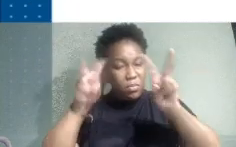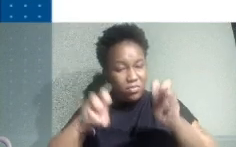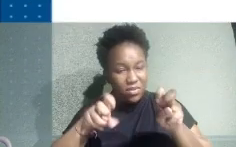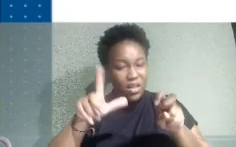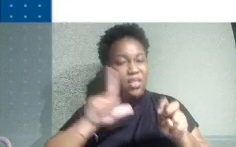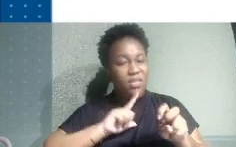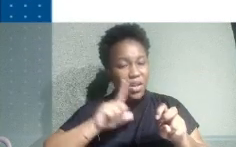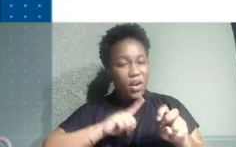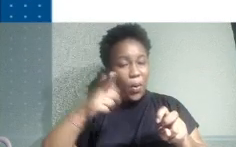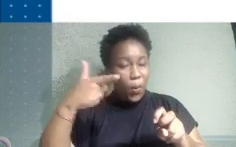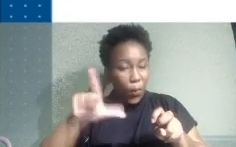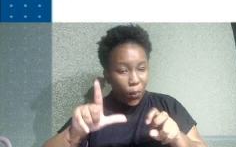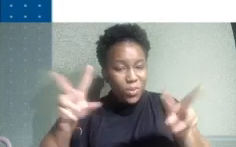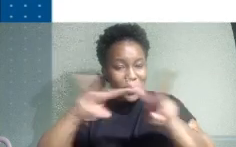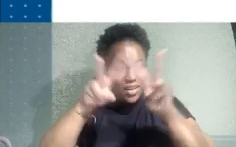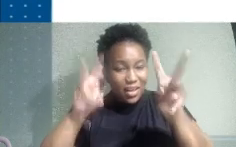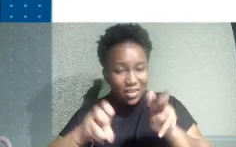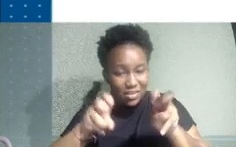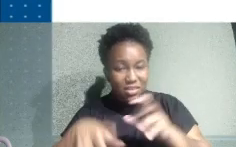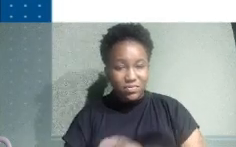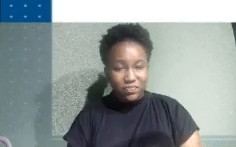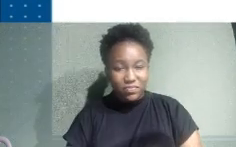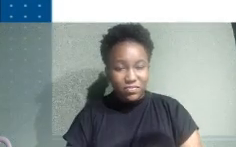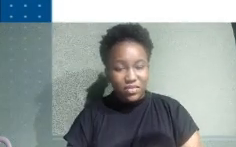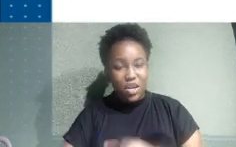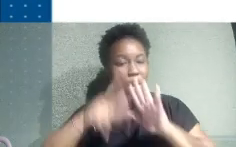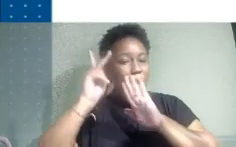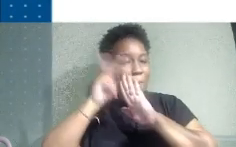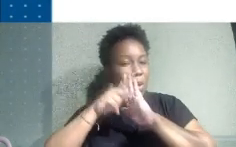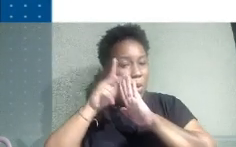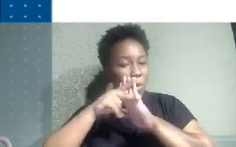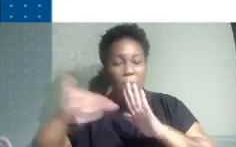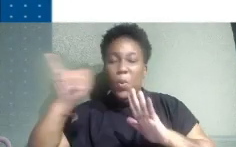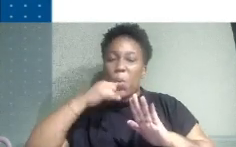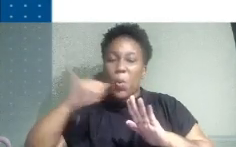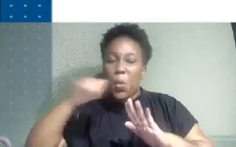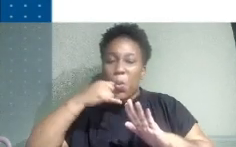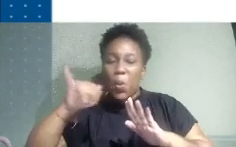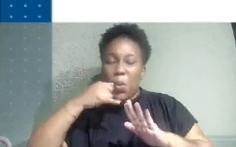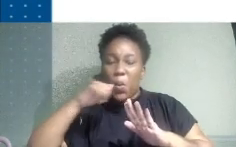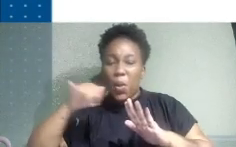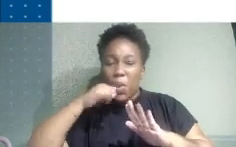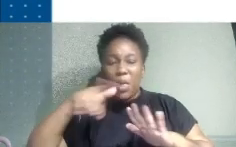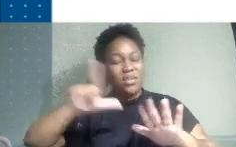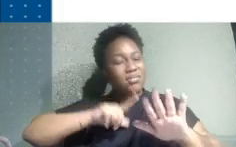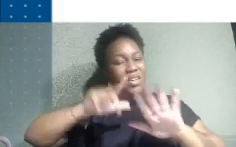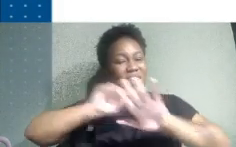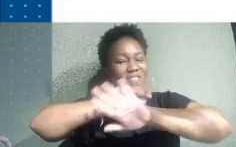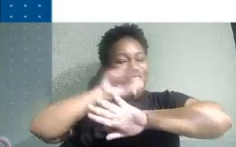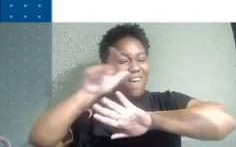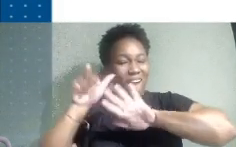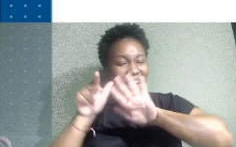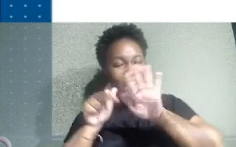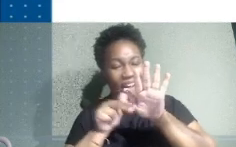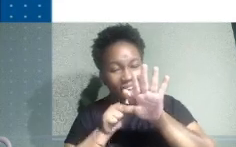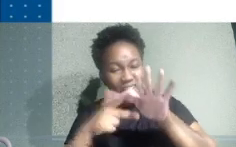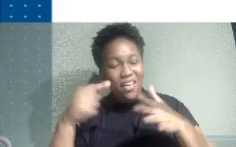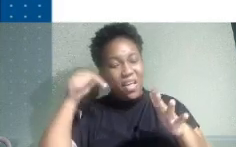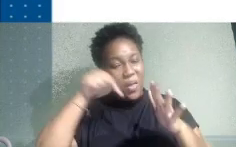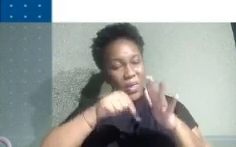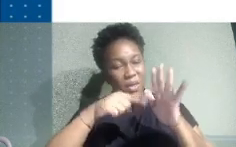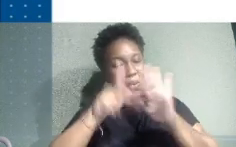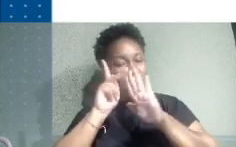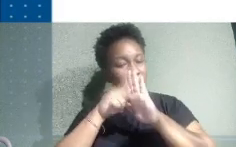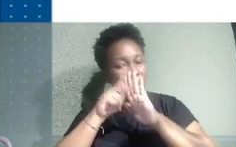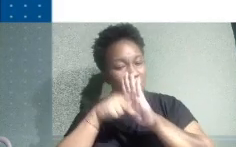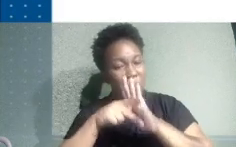um, mas vamos lá. O projeto elétrico ele é repleto de simbologias, ele tem vários símbolos dentro desse projeto. São